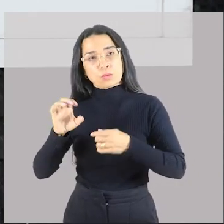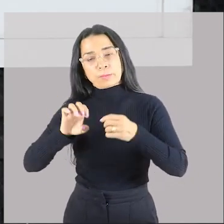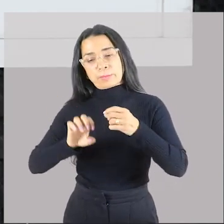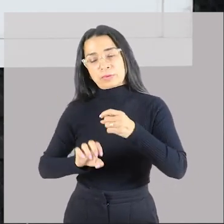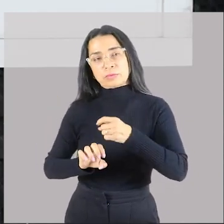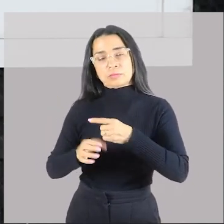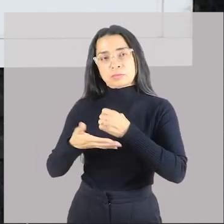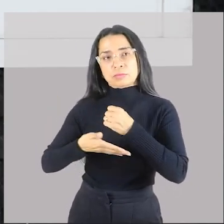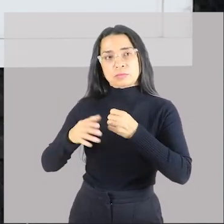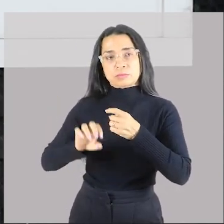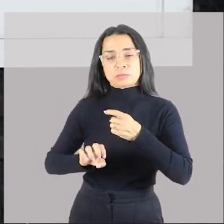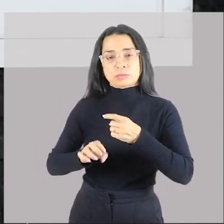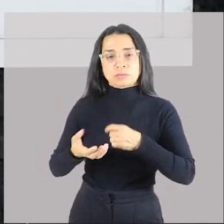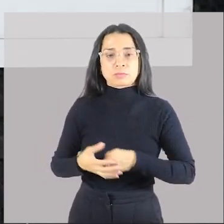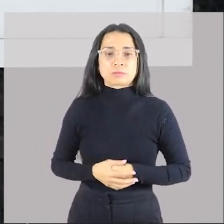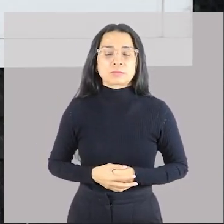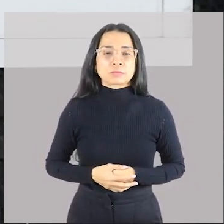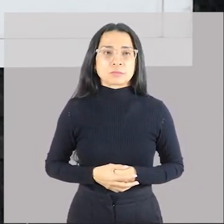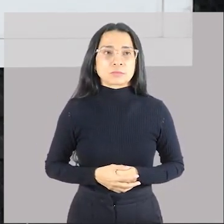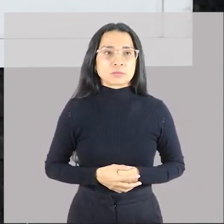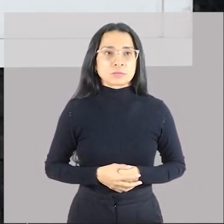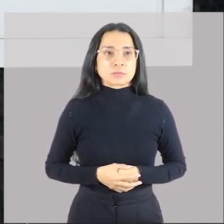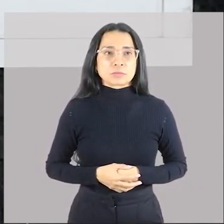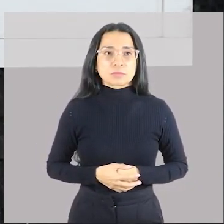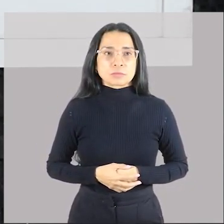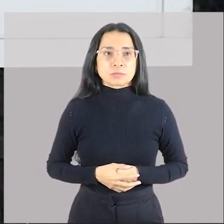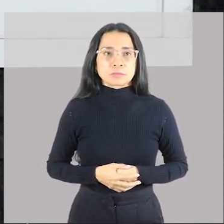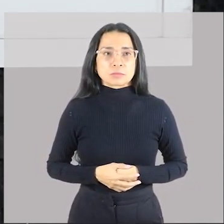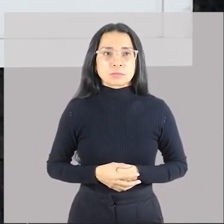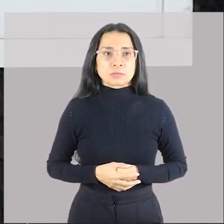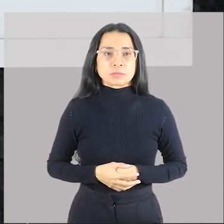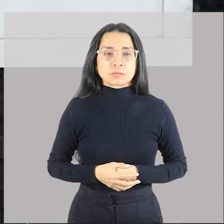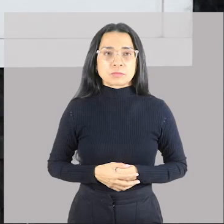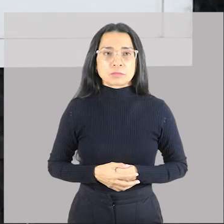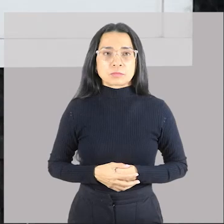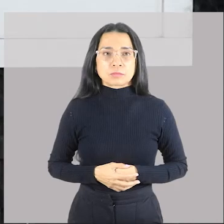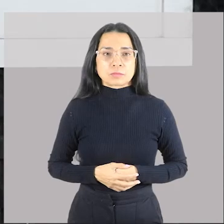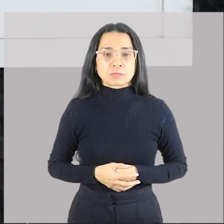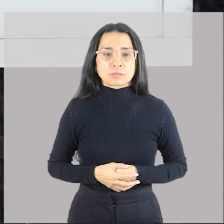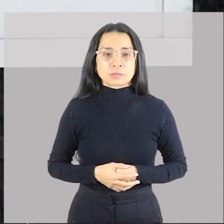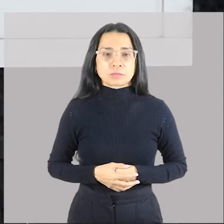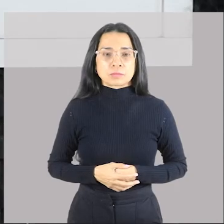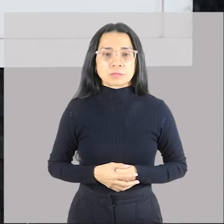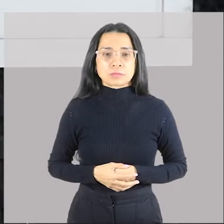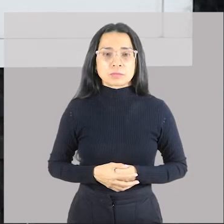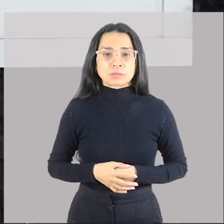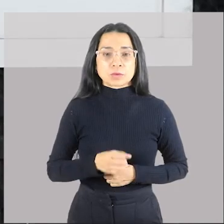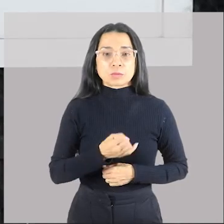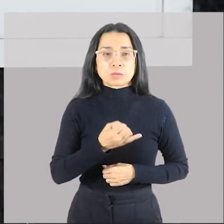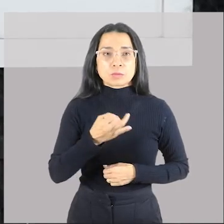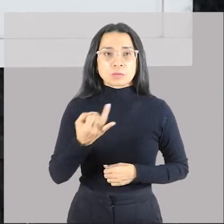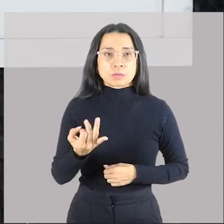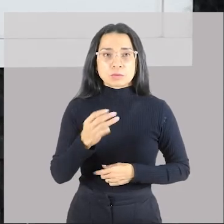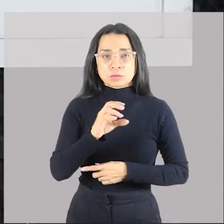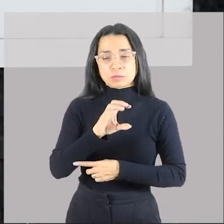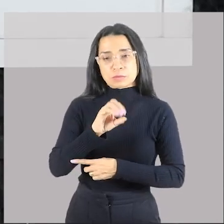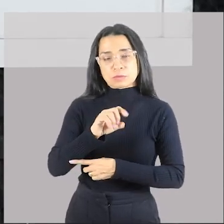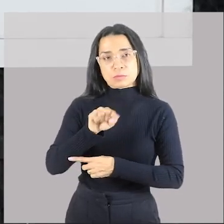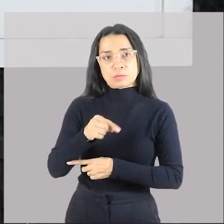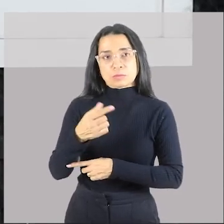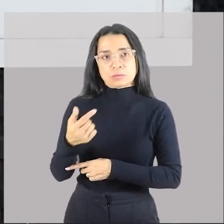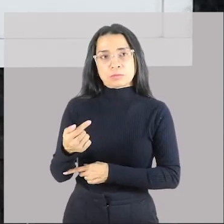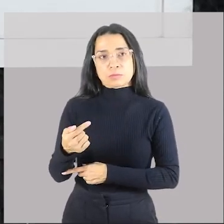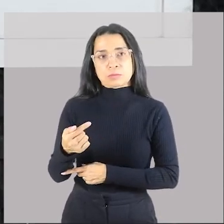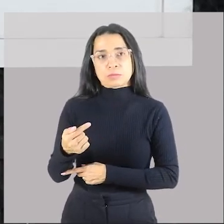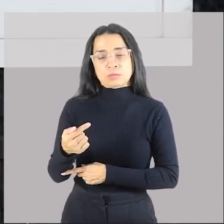é um logaritmo na base é. Quanto equivale esse carinha aqui? 0,7. Quanto equivale esse